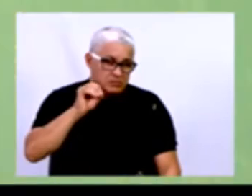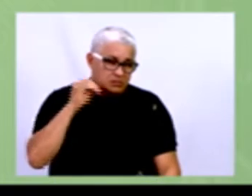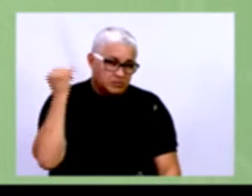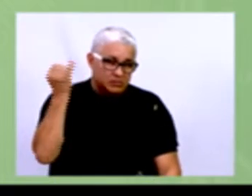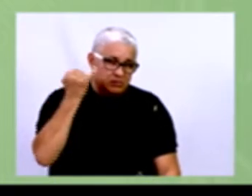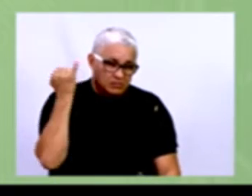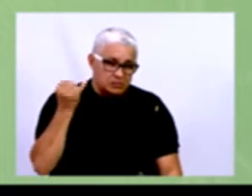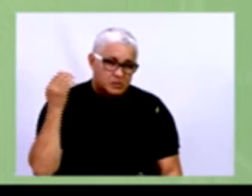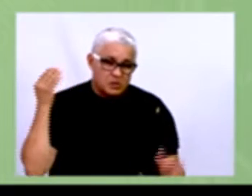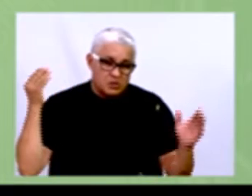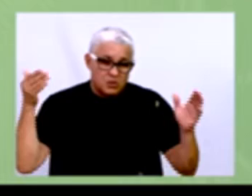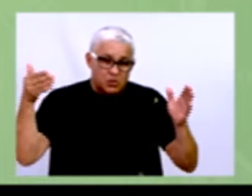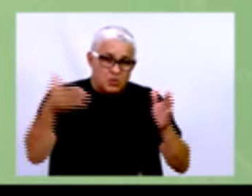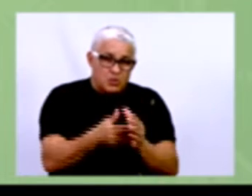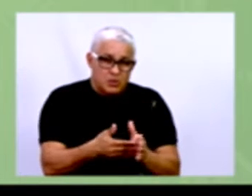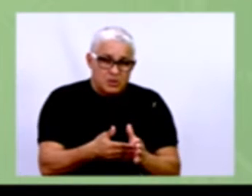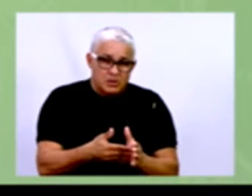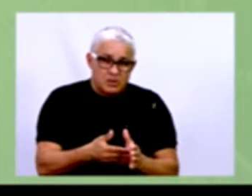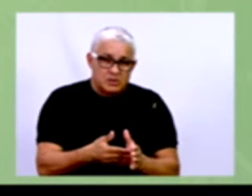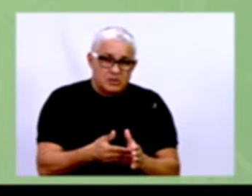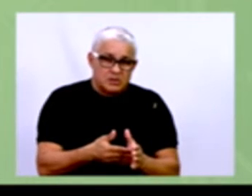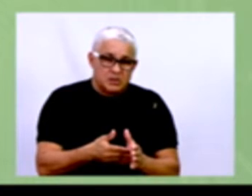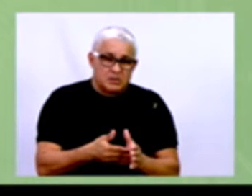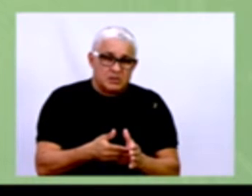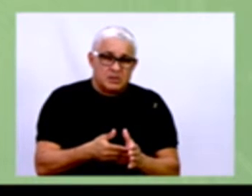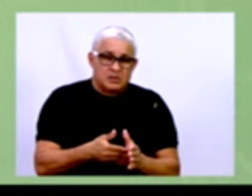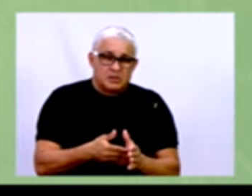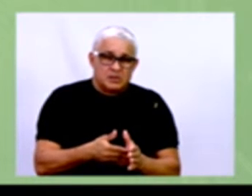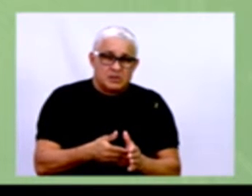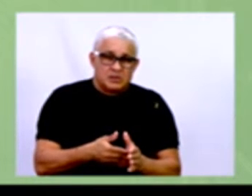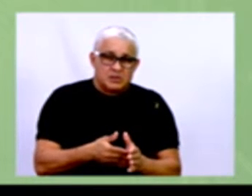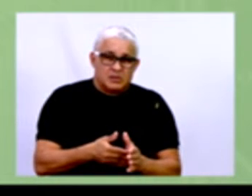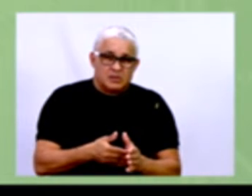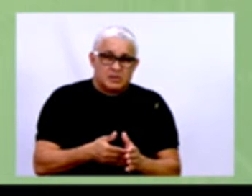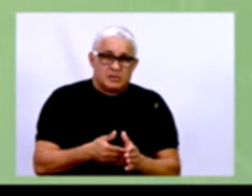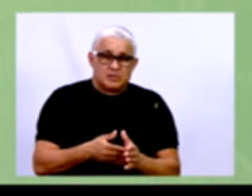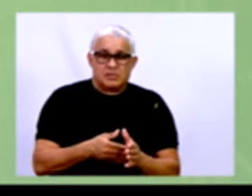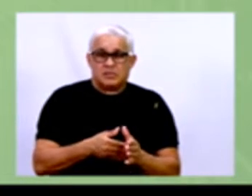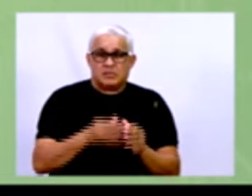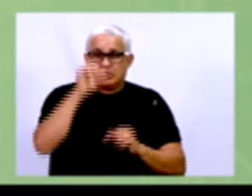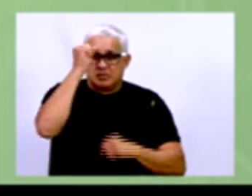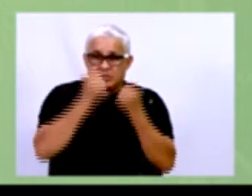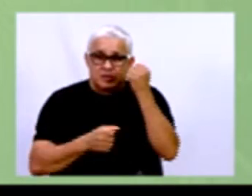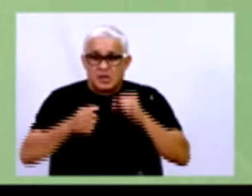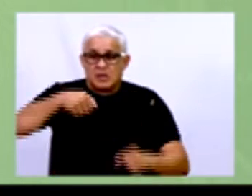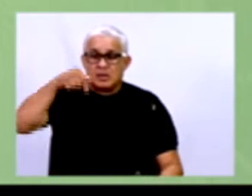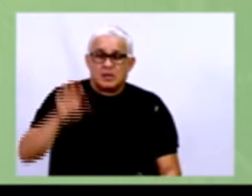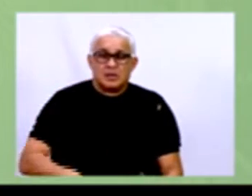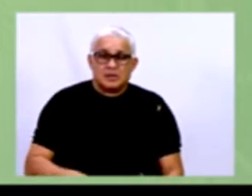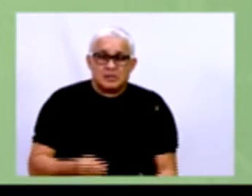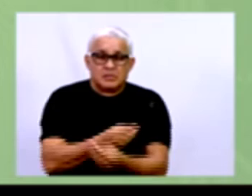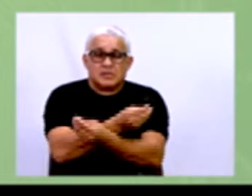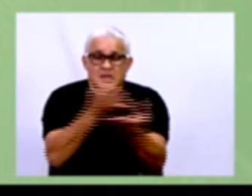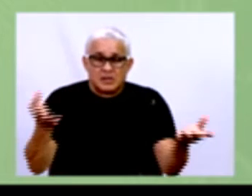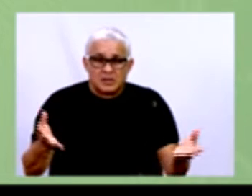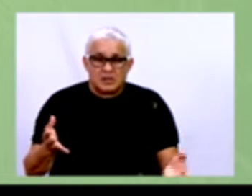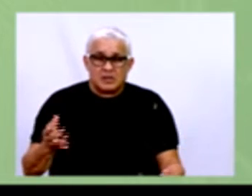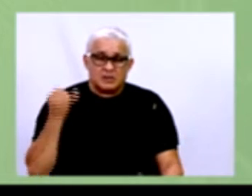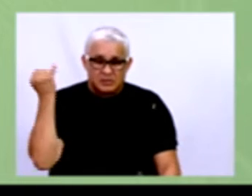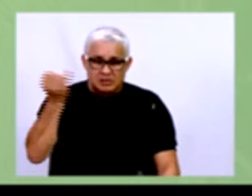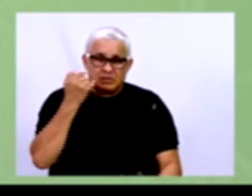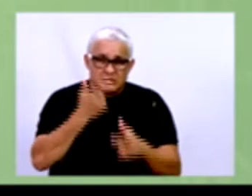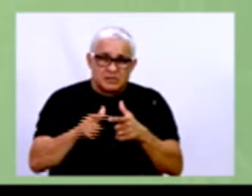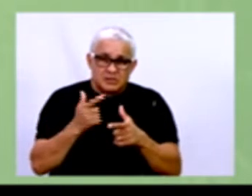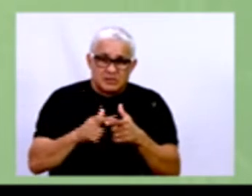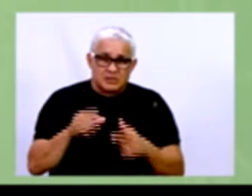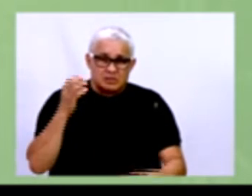Por último, para quem produzir? É um problema muito, muito importante para a ciência econômica. Por quê? Porque